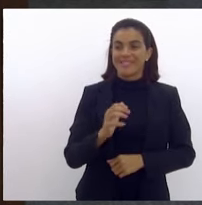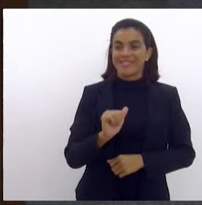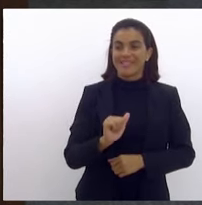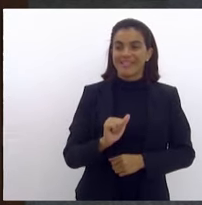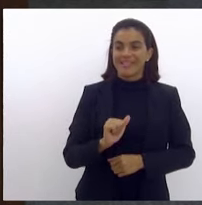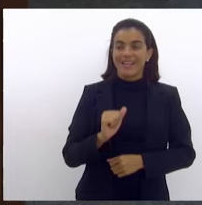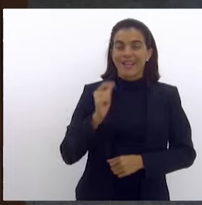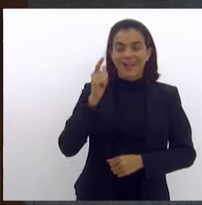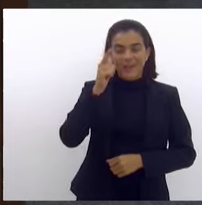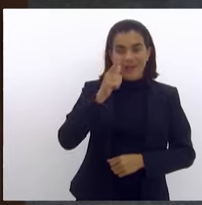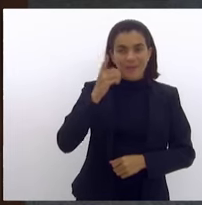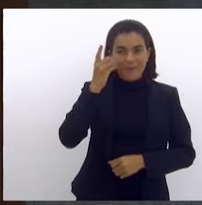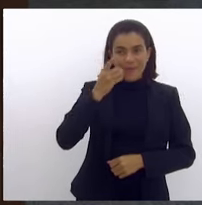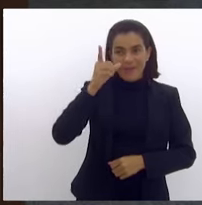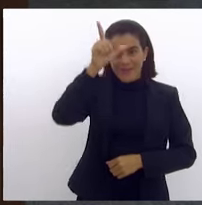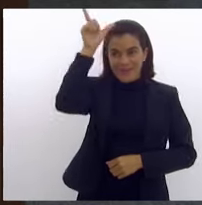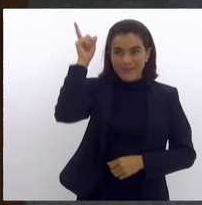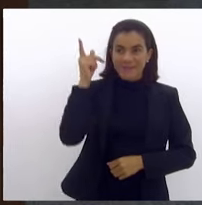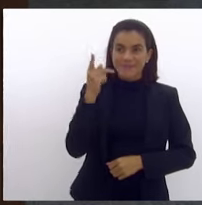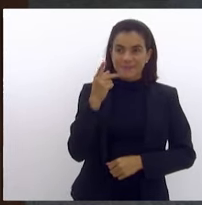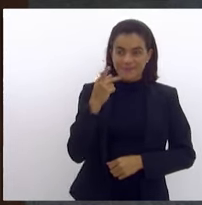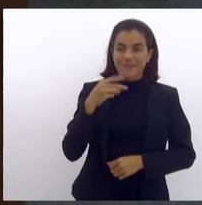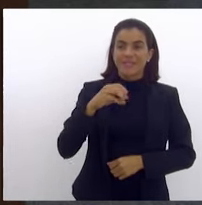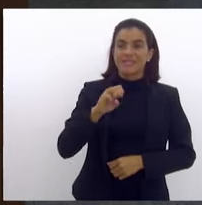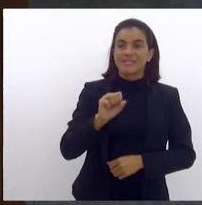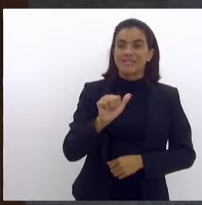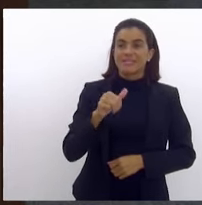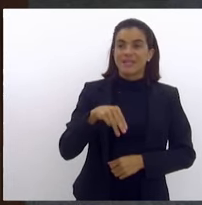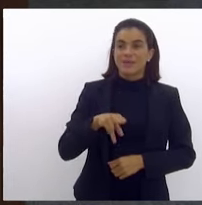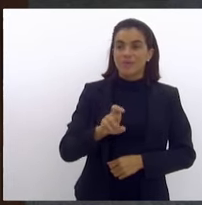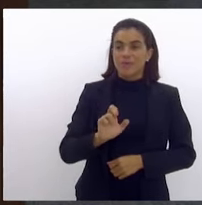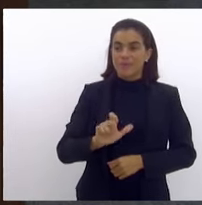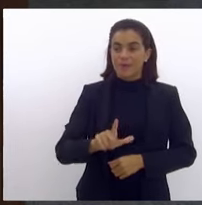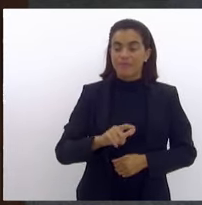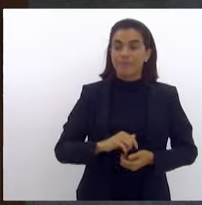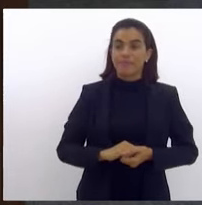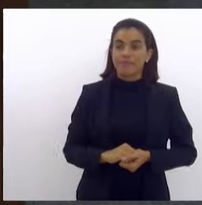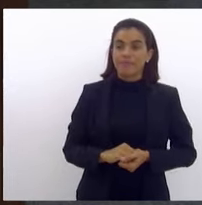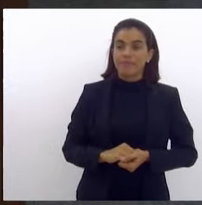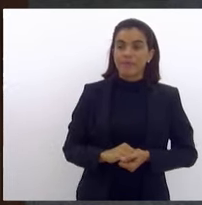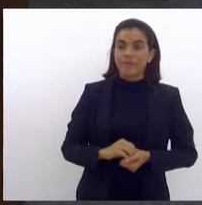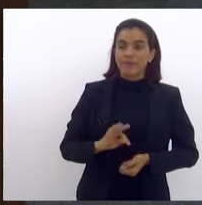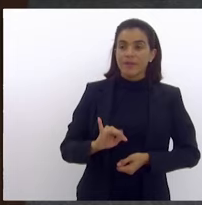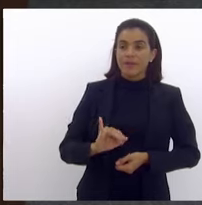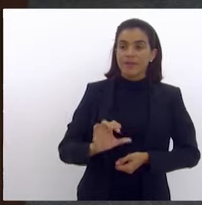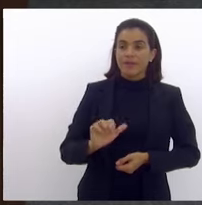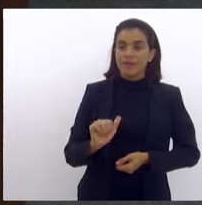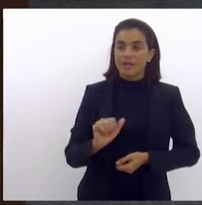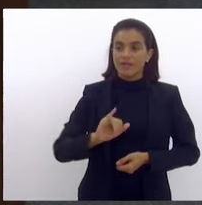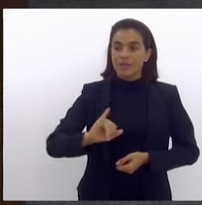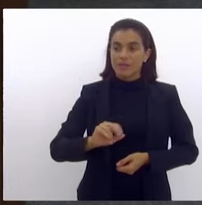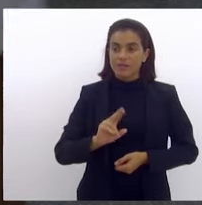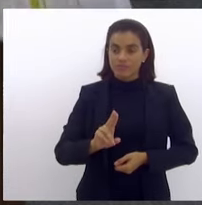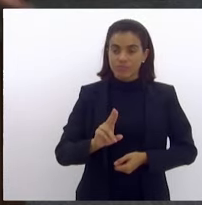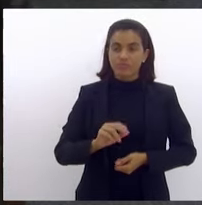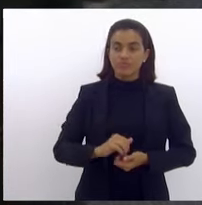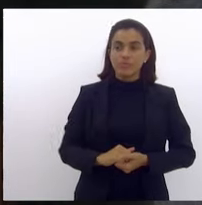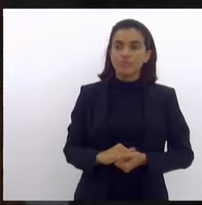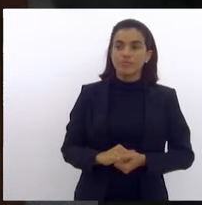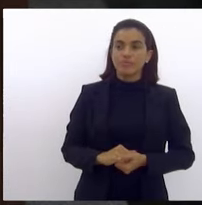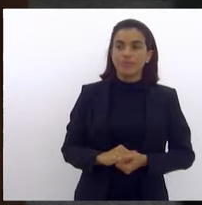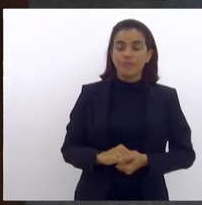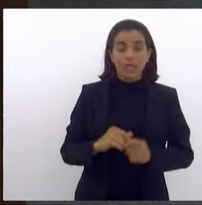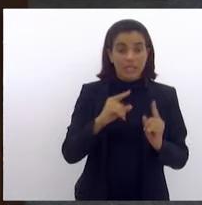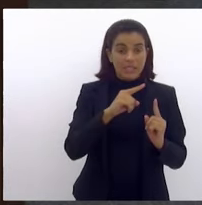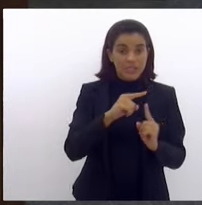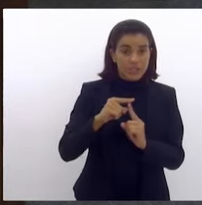Luiz Paulo, Célia Jordão, Samuel Malafaia. Tiaju, esse tipo de